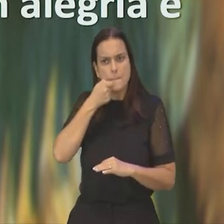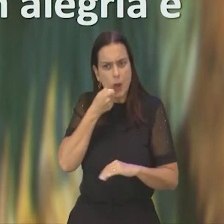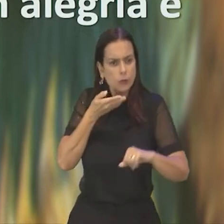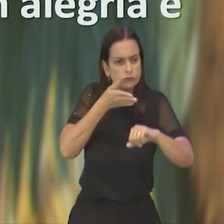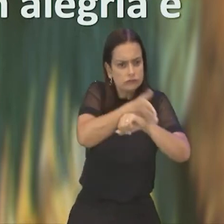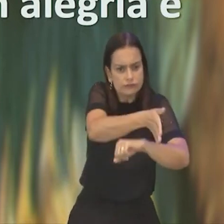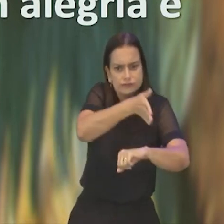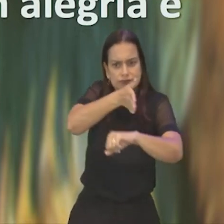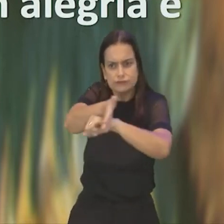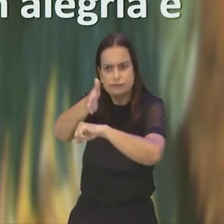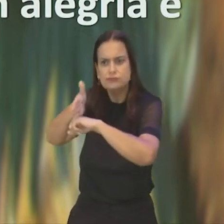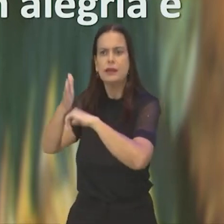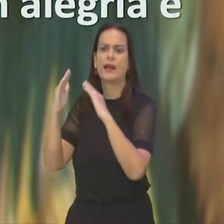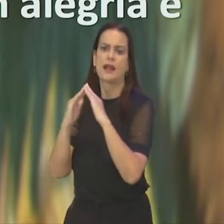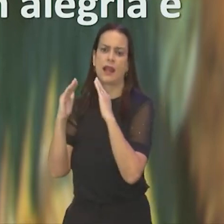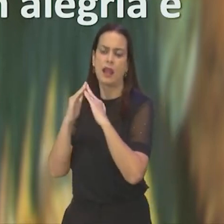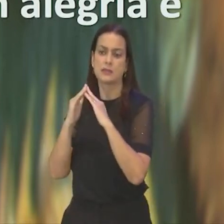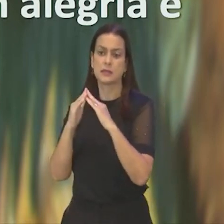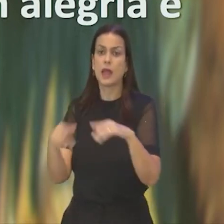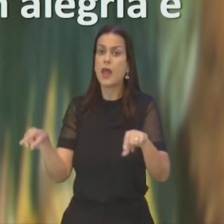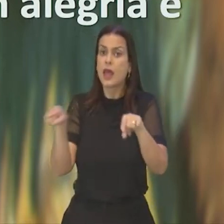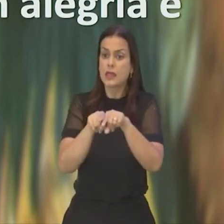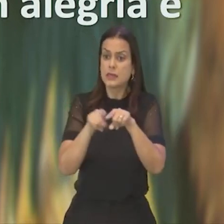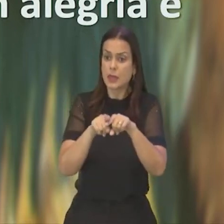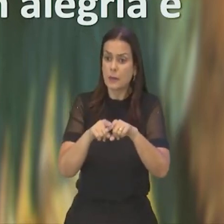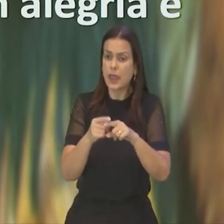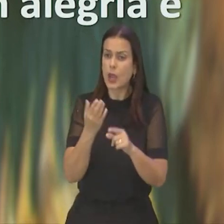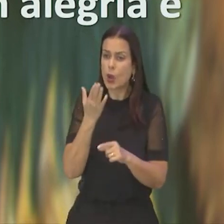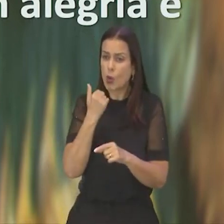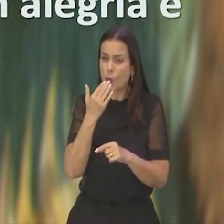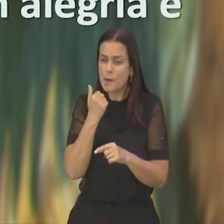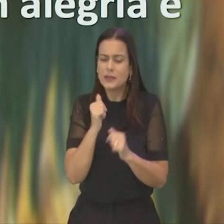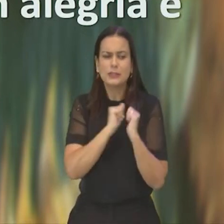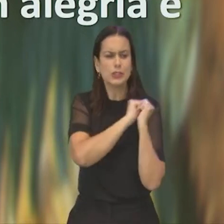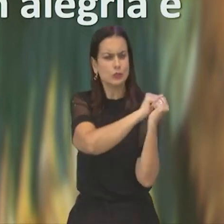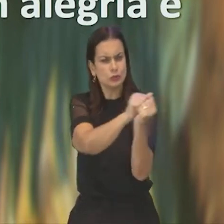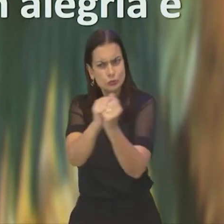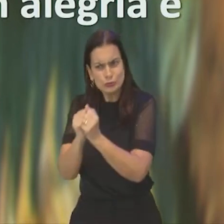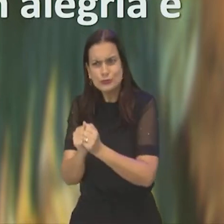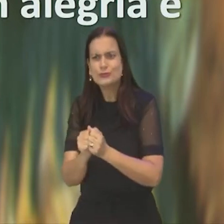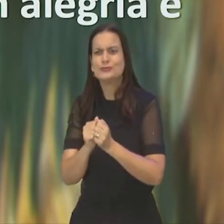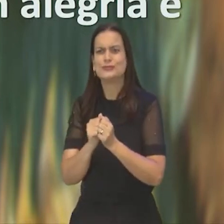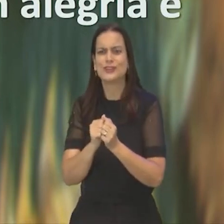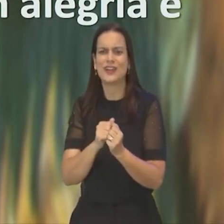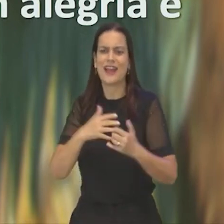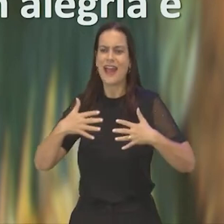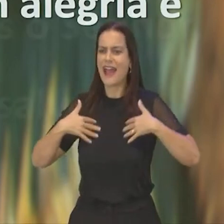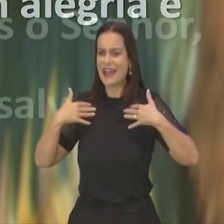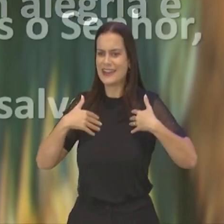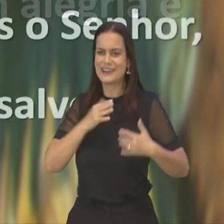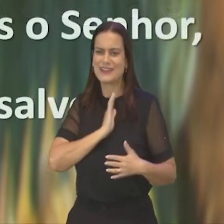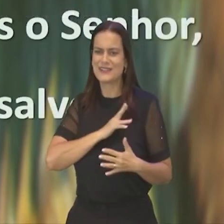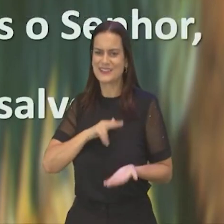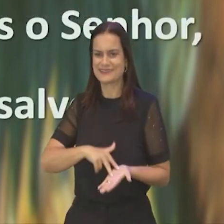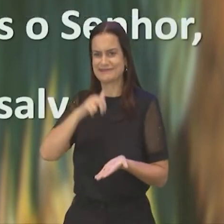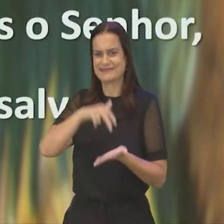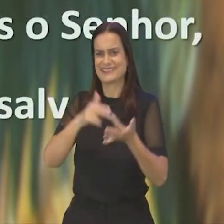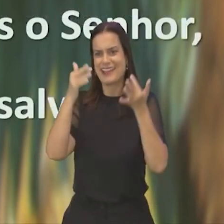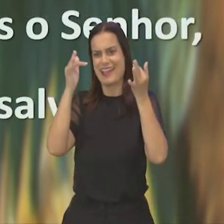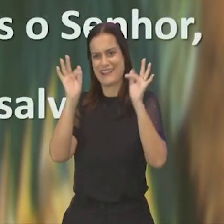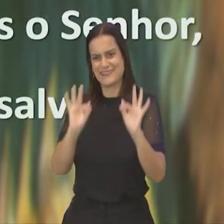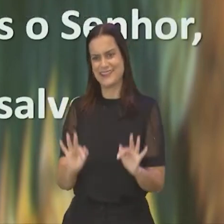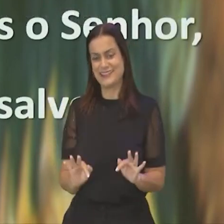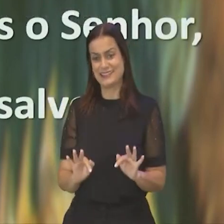casa e tomavam as suas refeições com alegria e singeleza de coração,